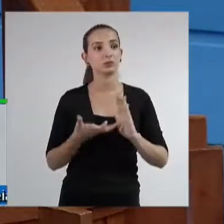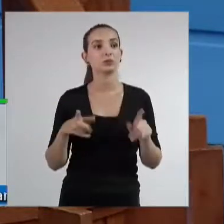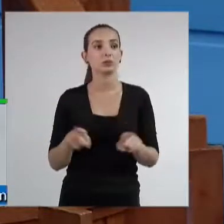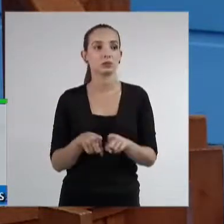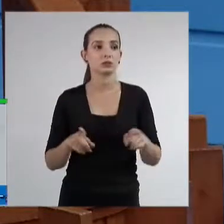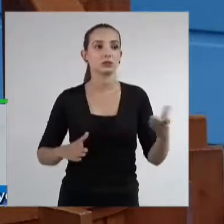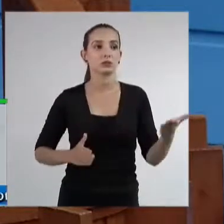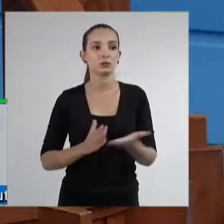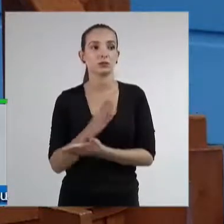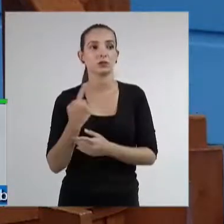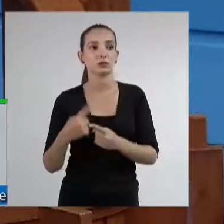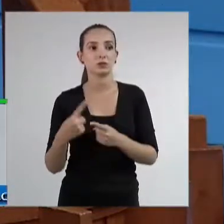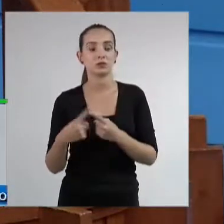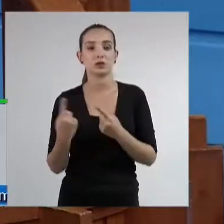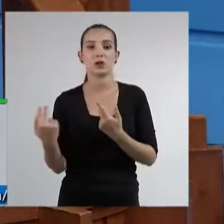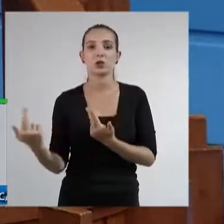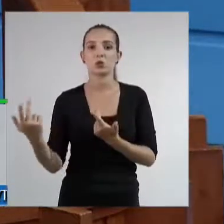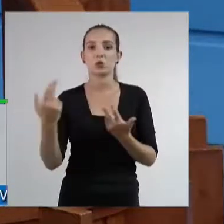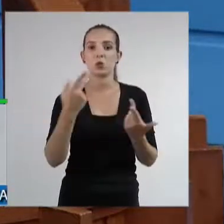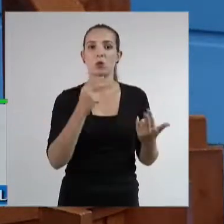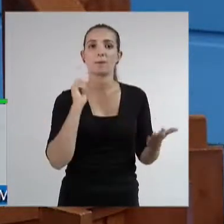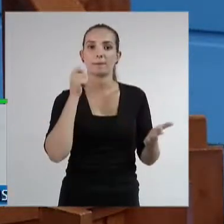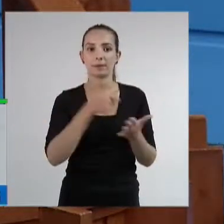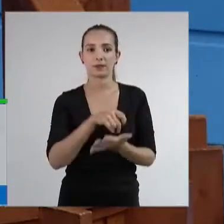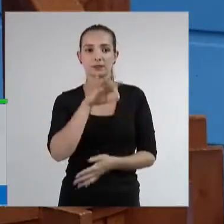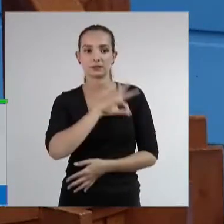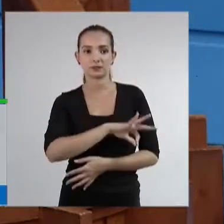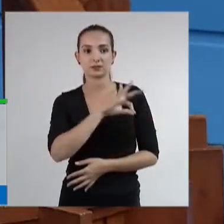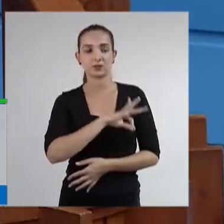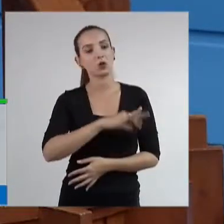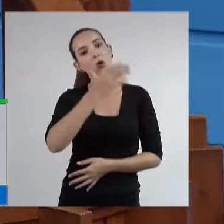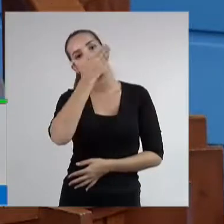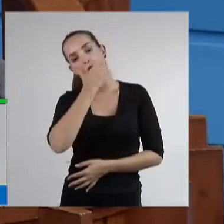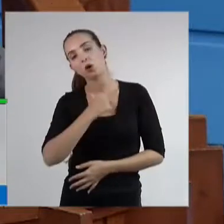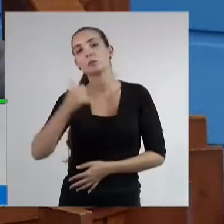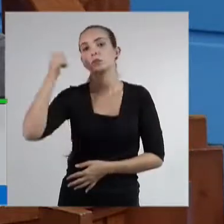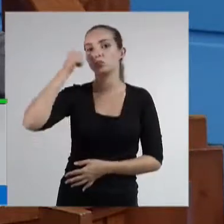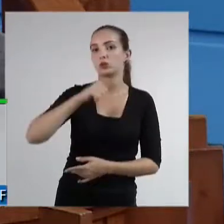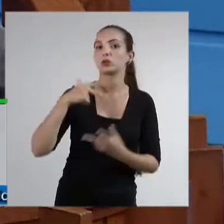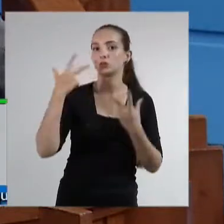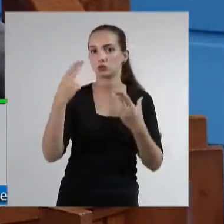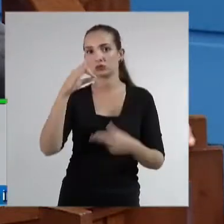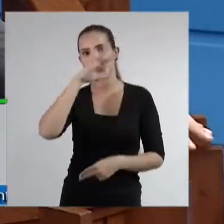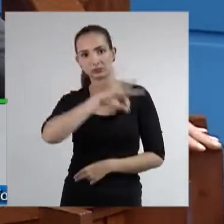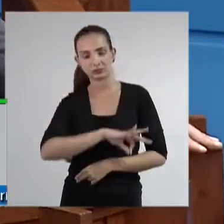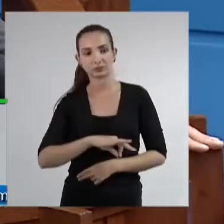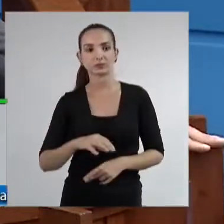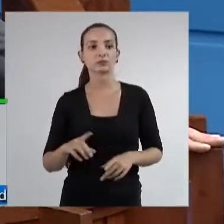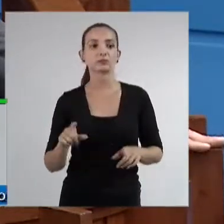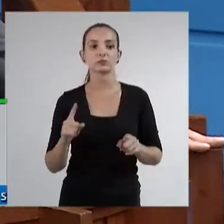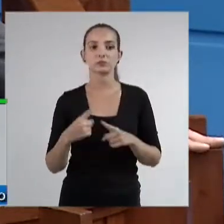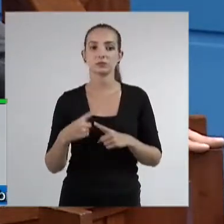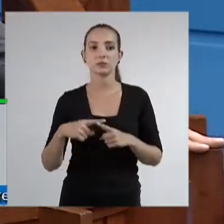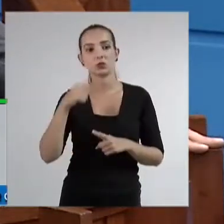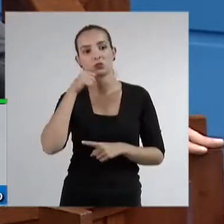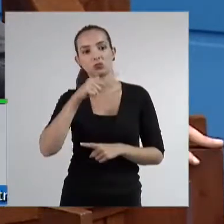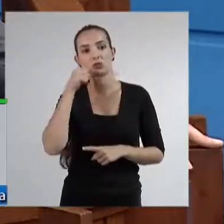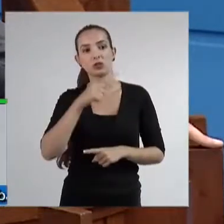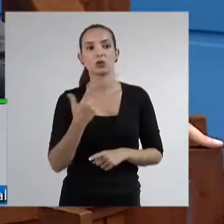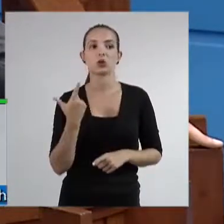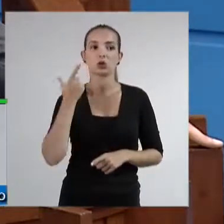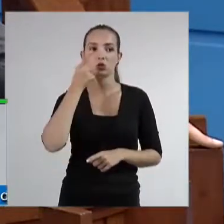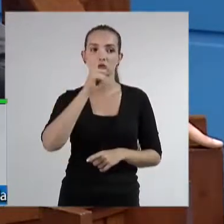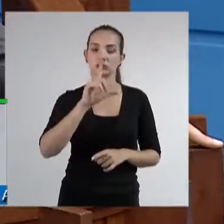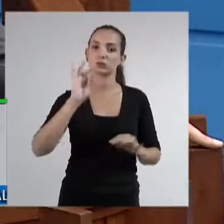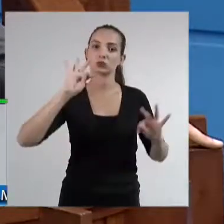para a igualdade salarial entre homens e mulheres. Apesar das mulheres terem galgado todos os cargos,